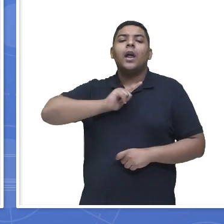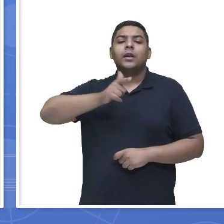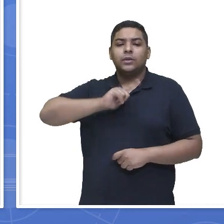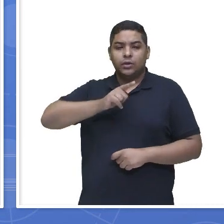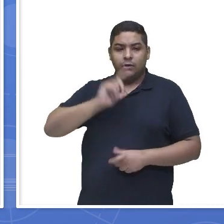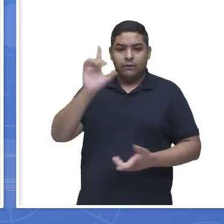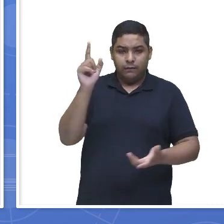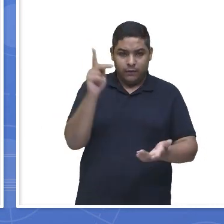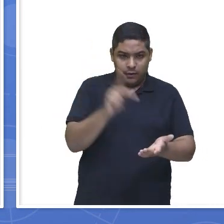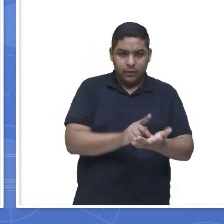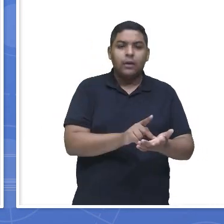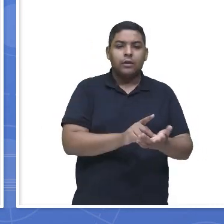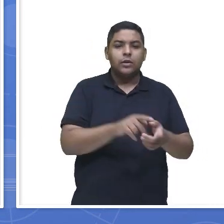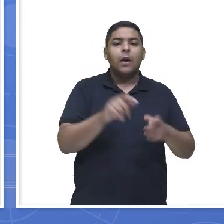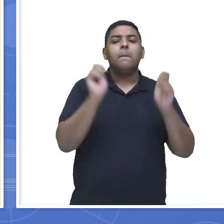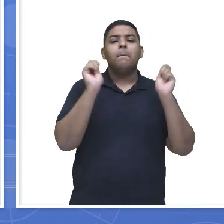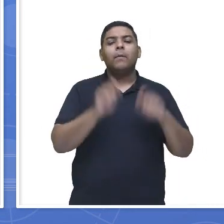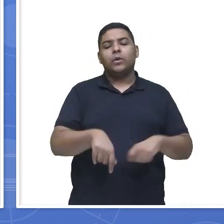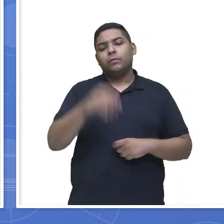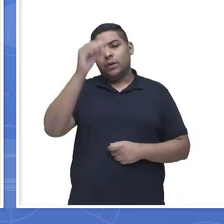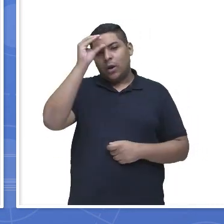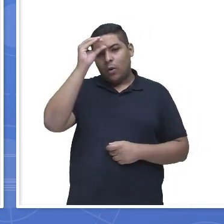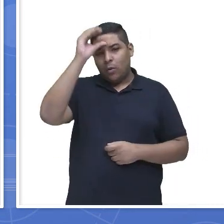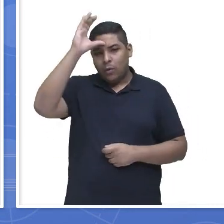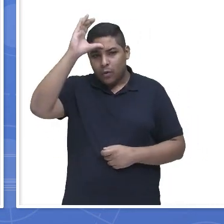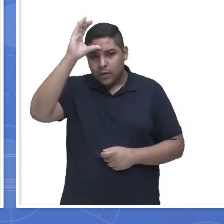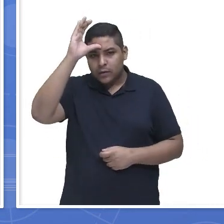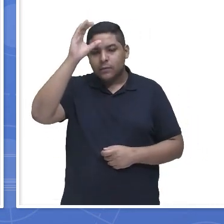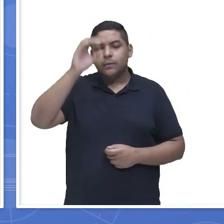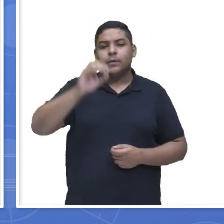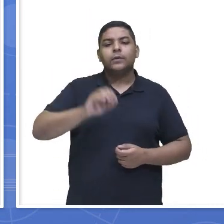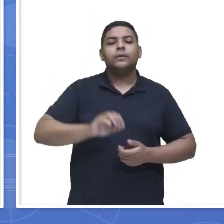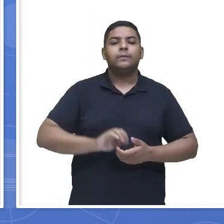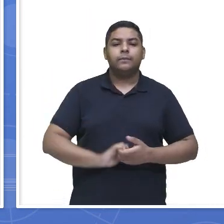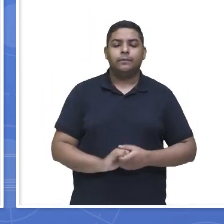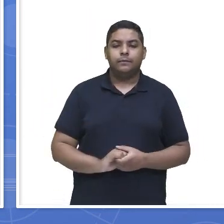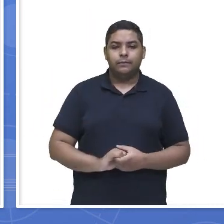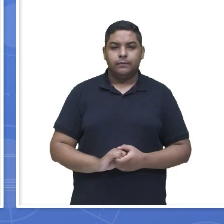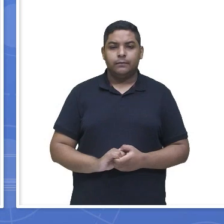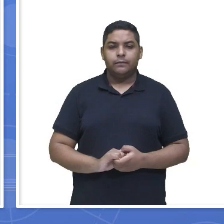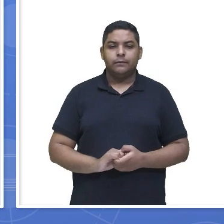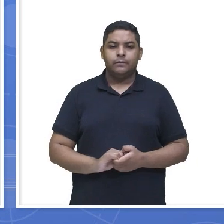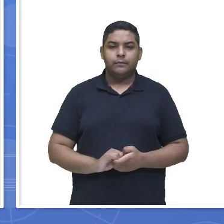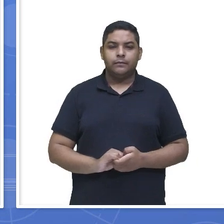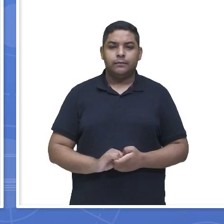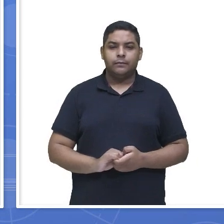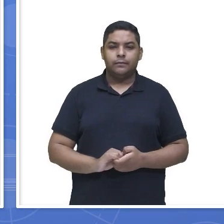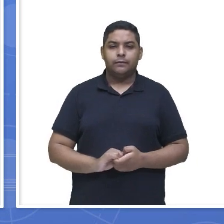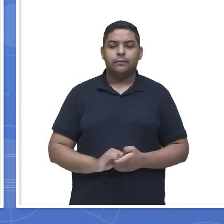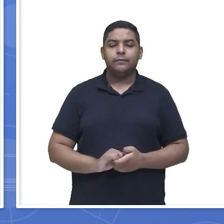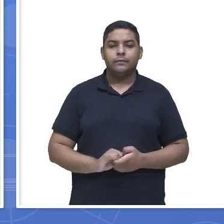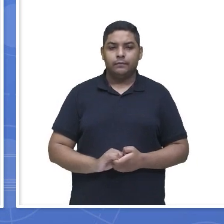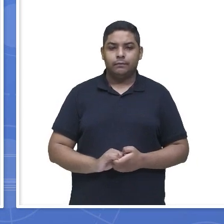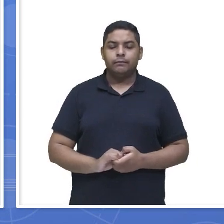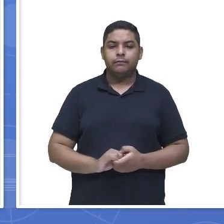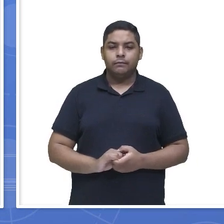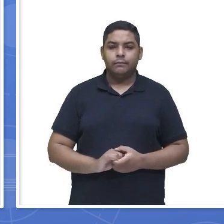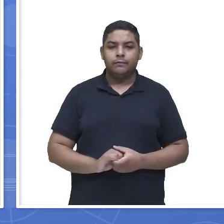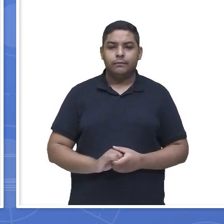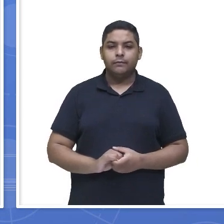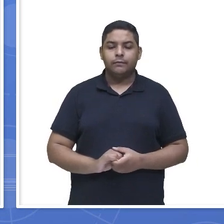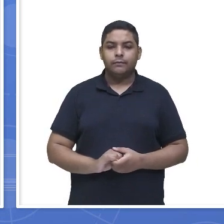que concebe a existência da verdade e a possibilidade do